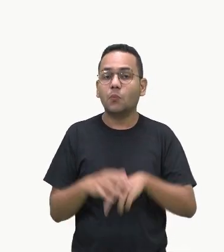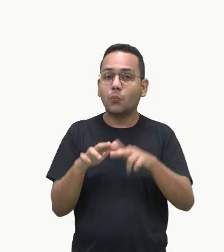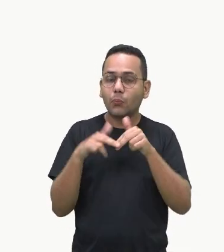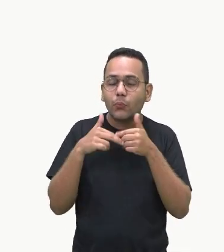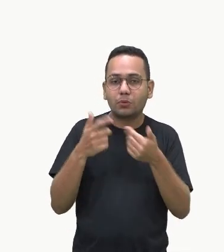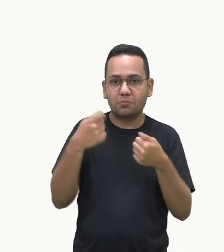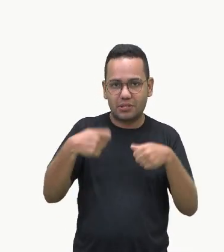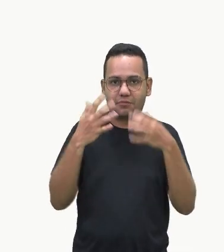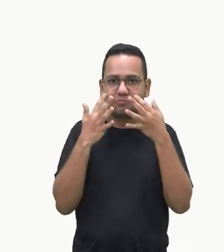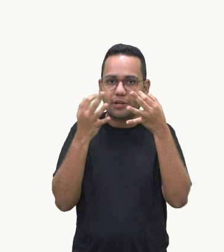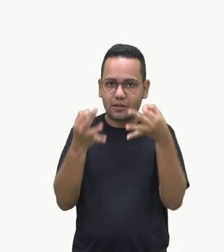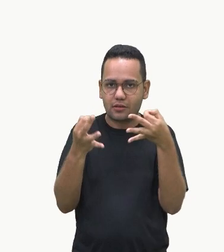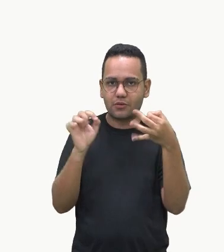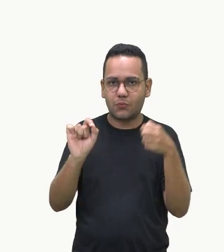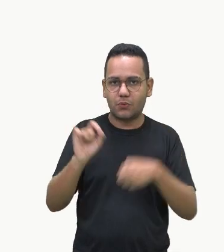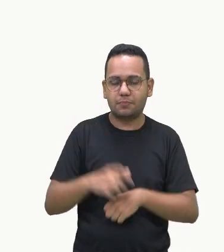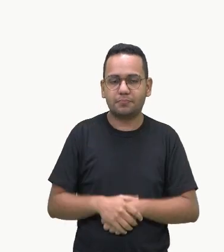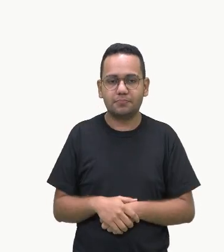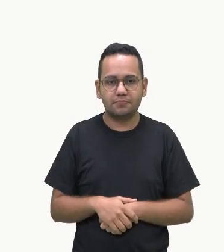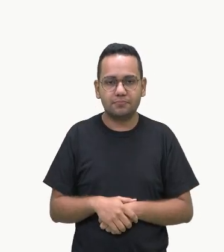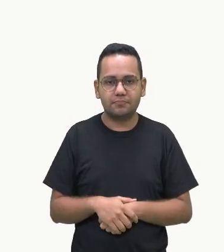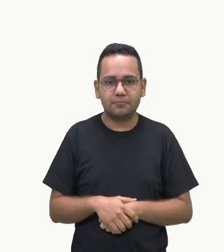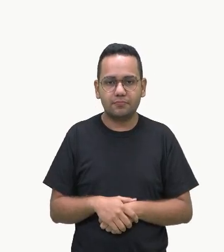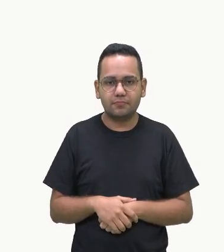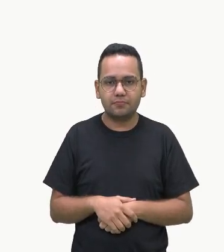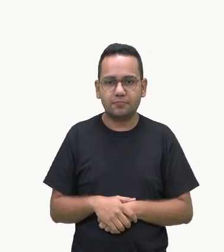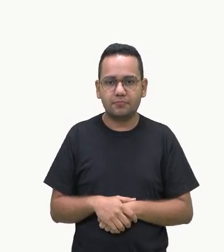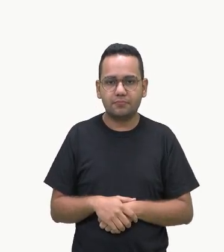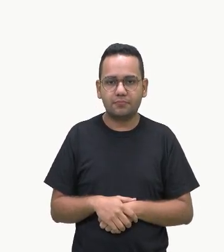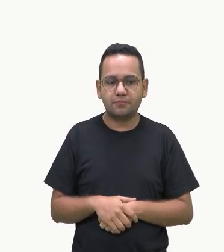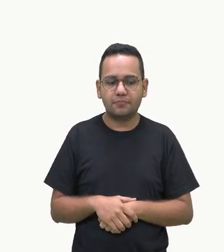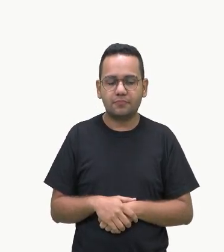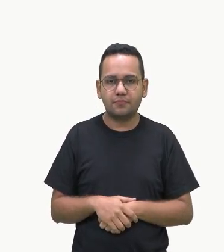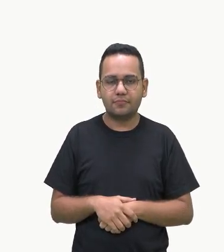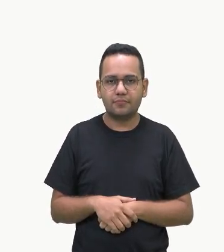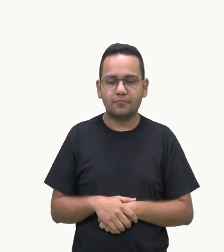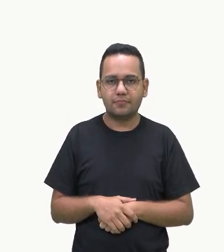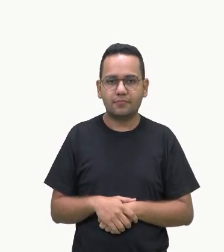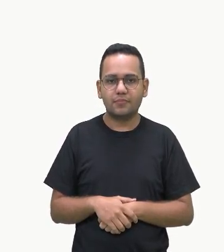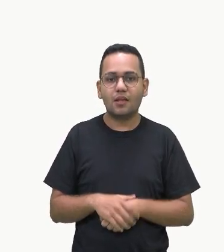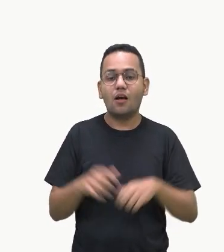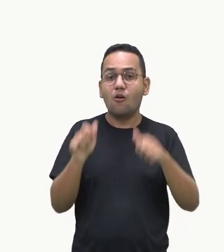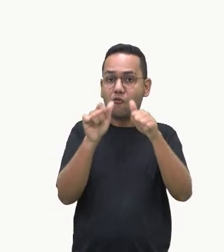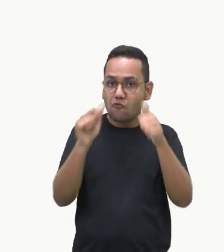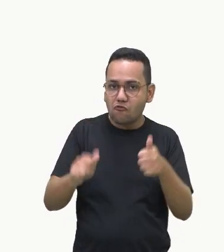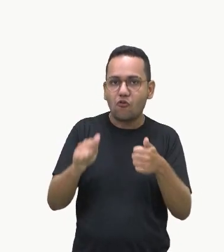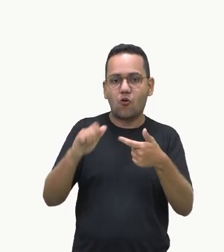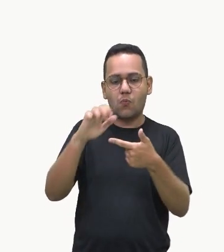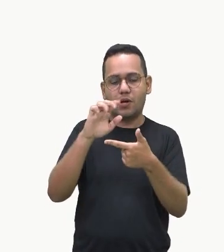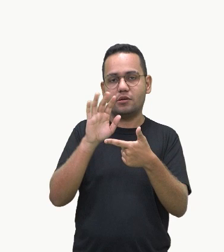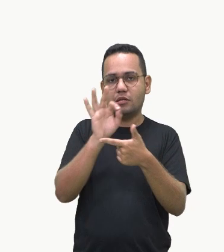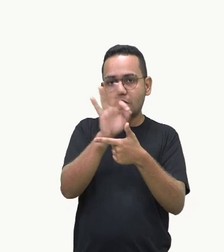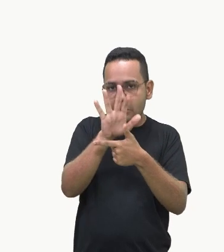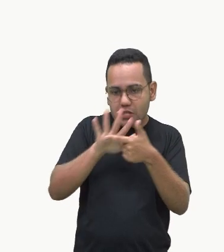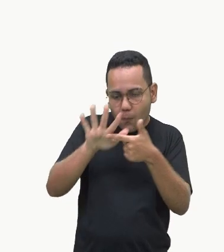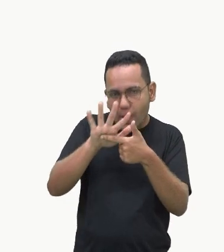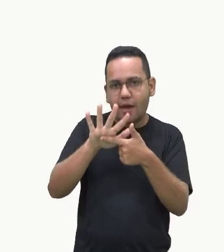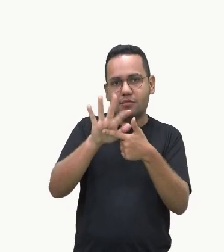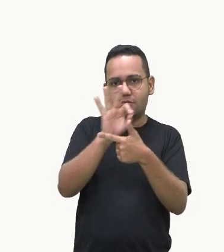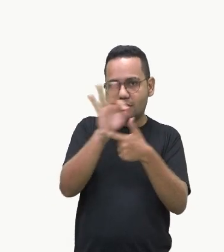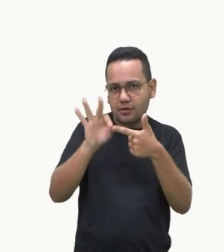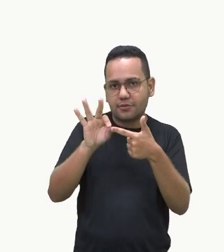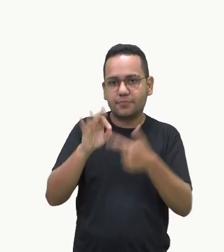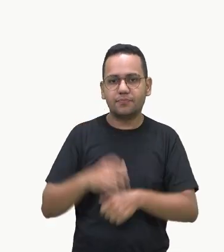para vocês, ok? Figuras geométricas planas. Se elas são planas, elas não terão ali